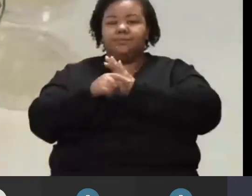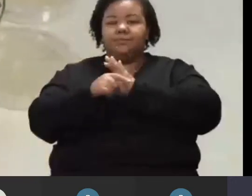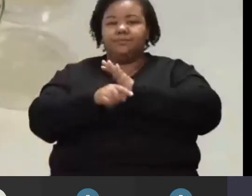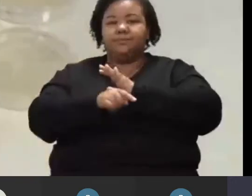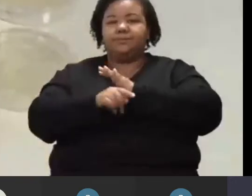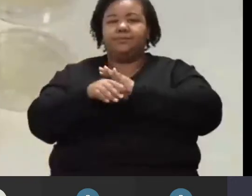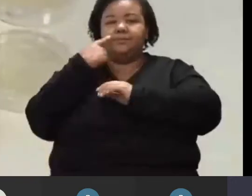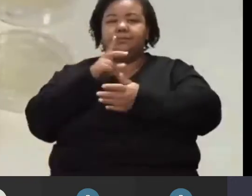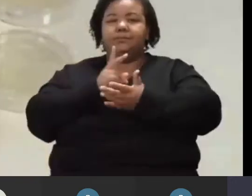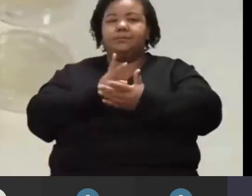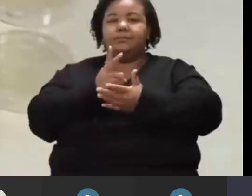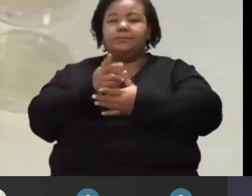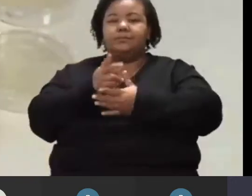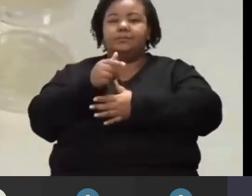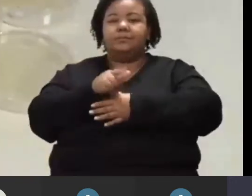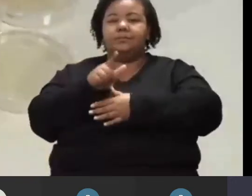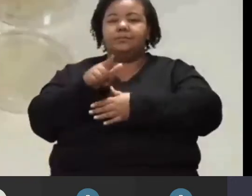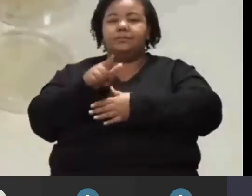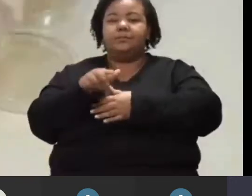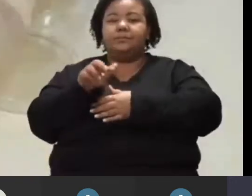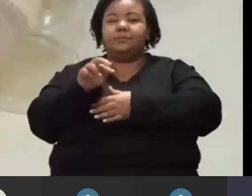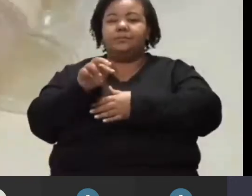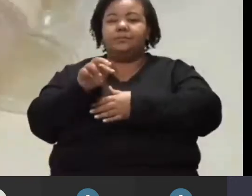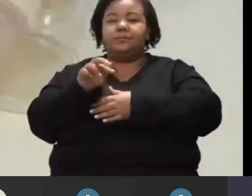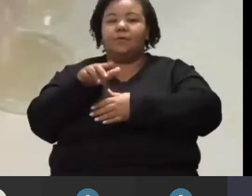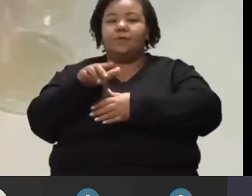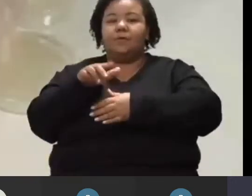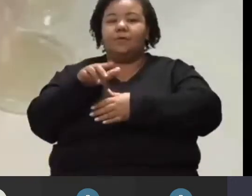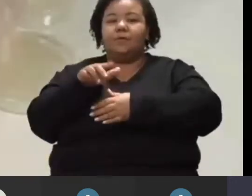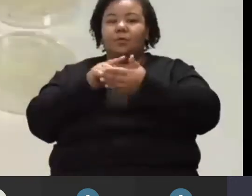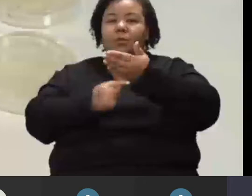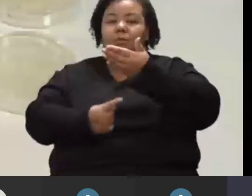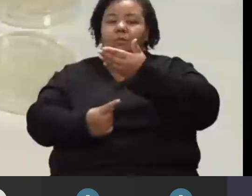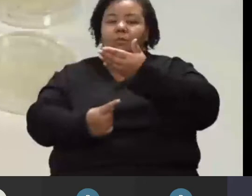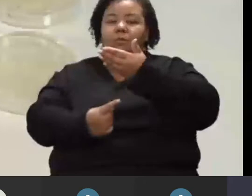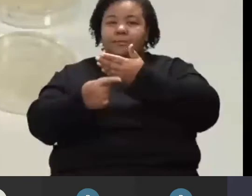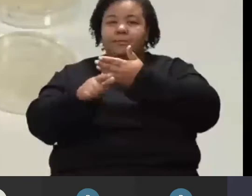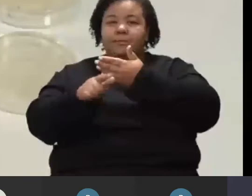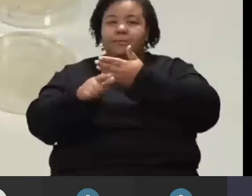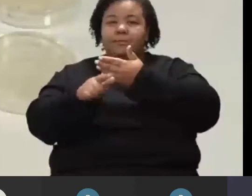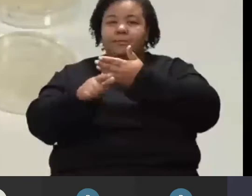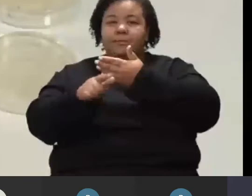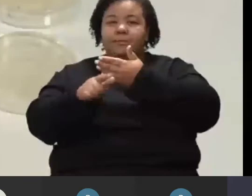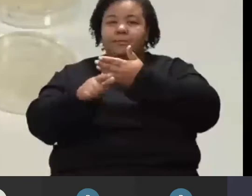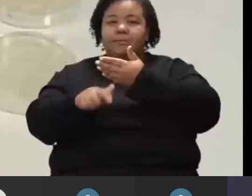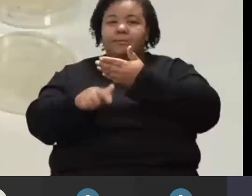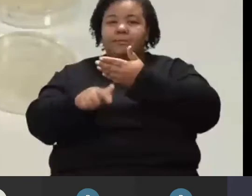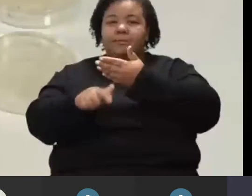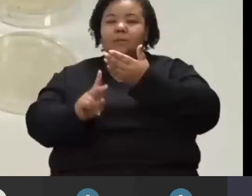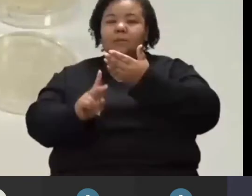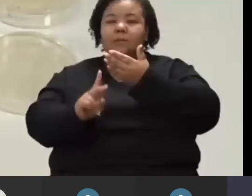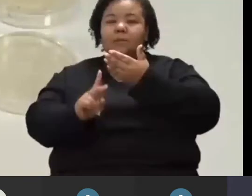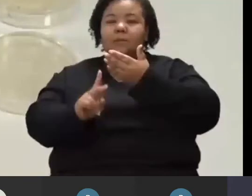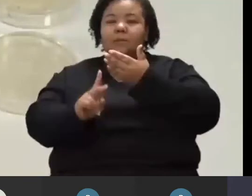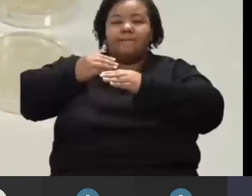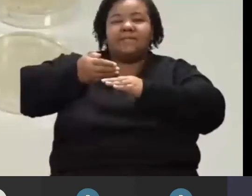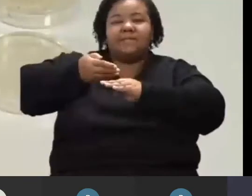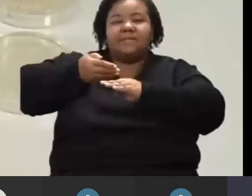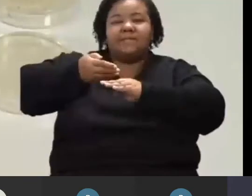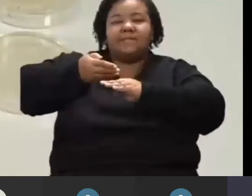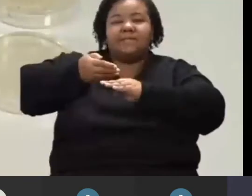micro-organismos. Então, identifique sempre no fundo. E veja que o fundo da placa sempre está para cima. Por quê? Porque